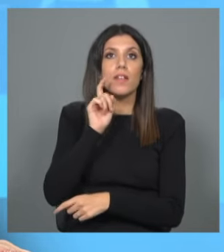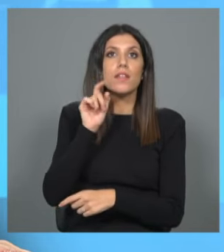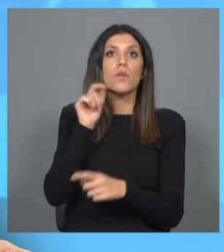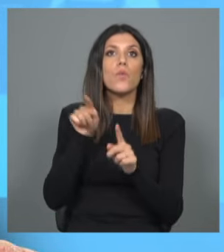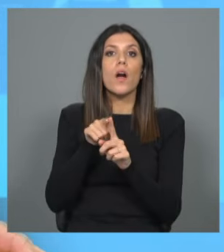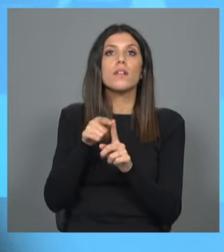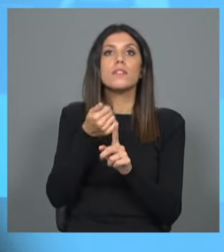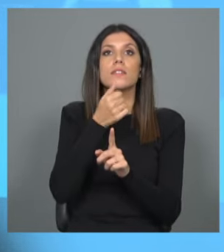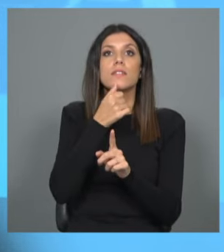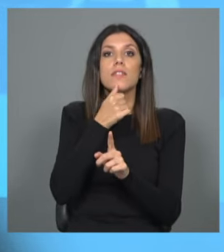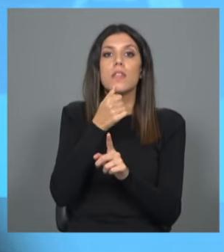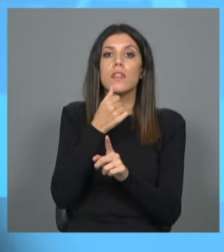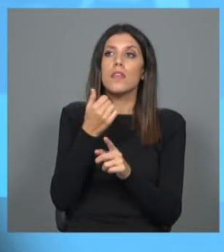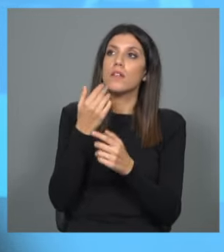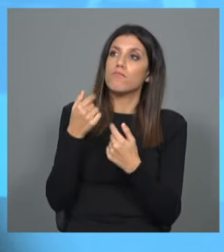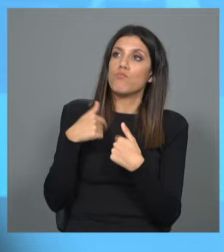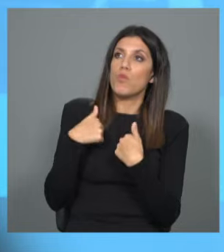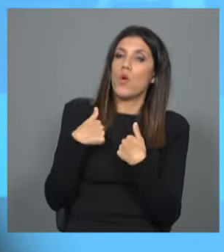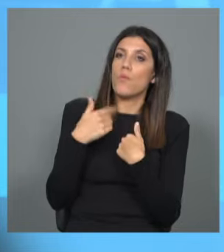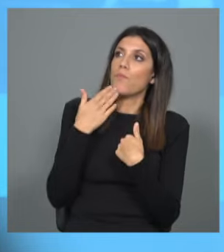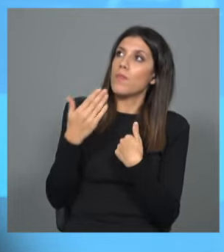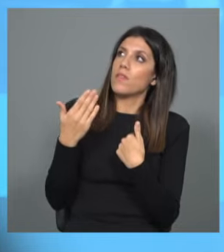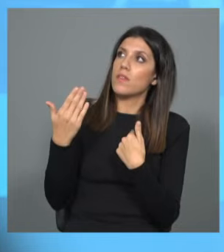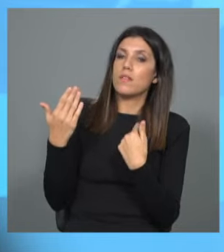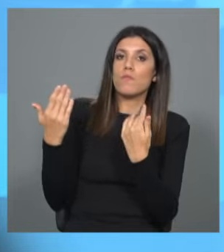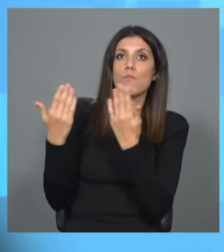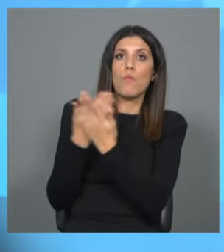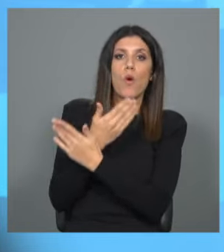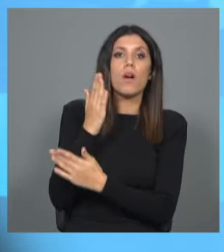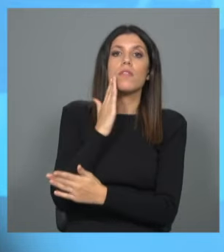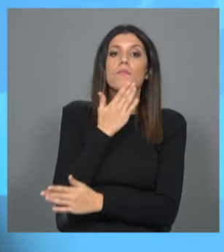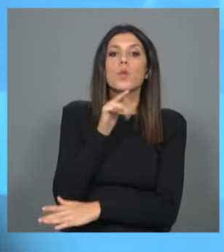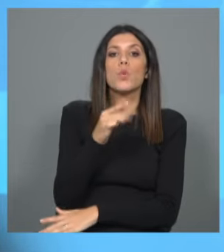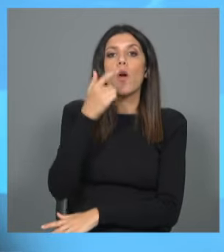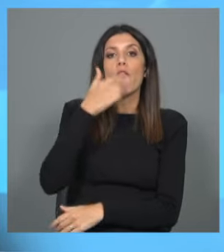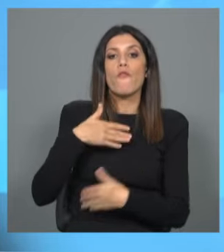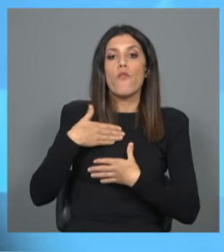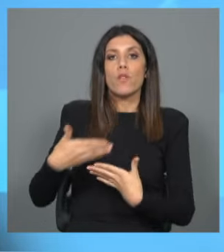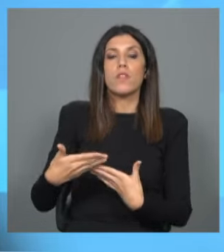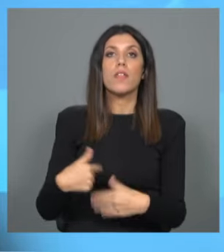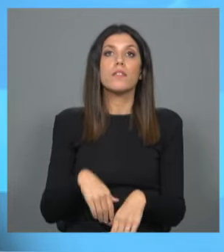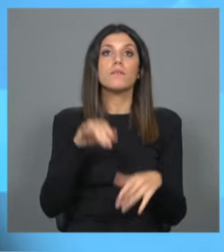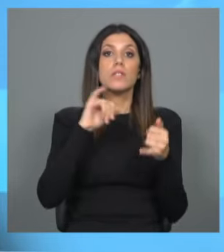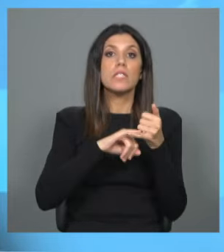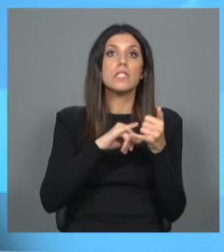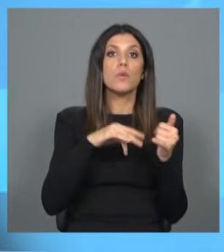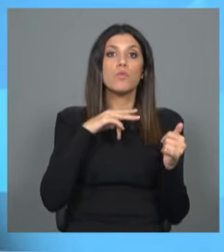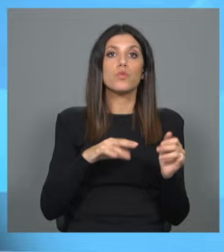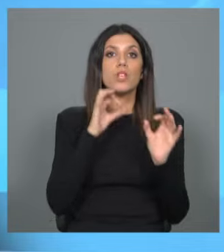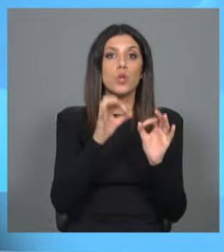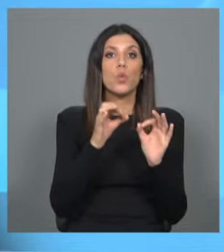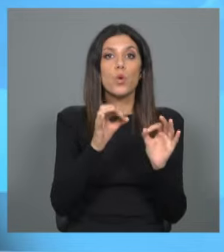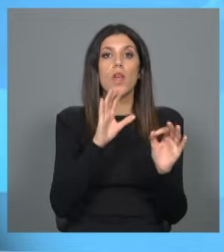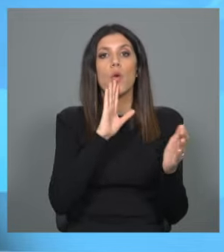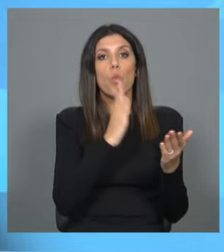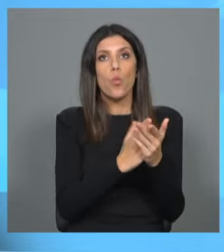fim de vida a pedido, de acordo com a vontade de cada pessoa. Uma experiência que passa pela Associação Portuguesa de Cuidados Paliativos, de